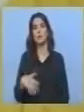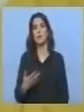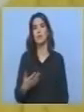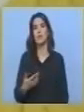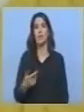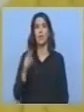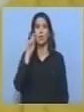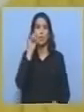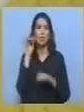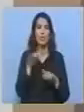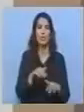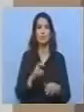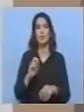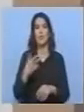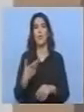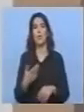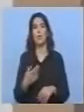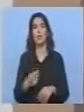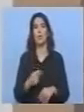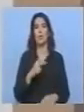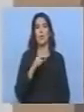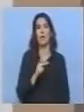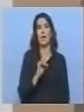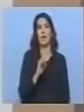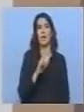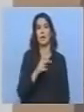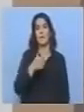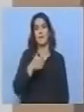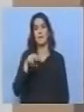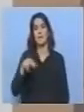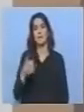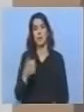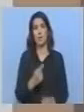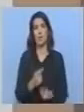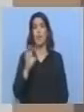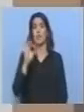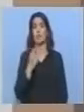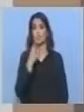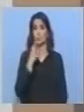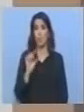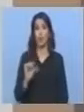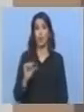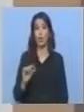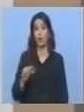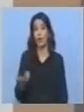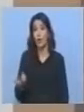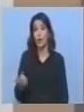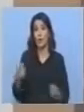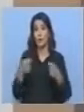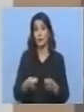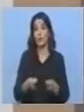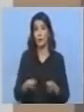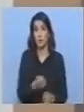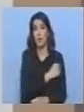dos turistas ou dos Airbnbs deste mundo. Não, está a subir porque as taxas de juros são muito baixas e portanto, o investimento imobiliário